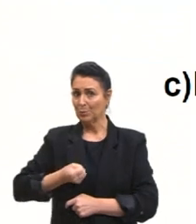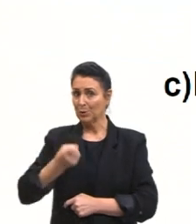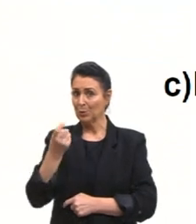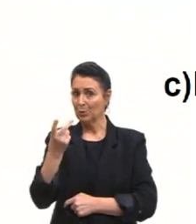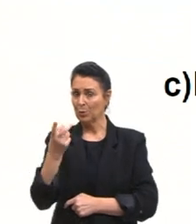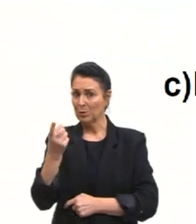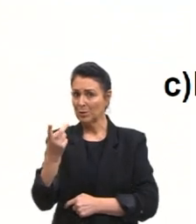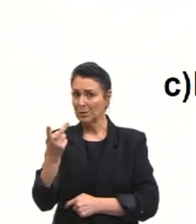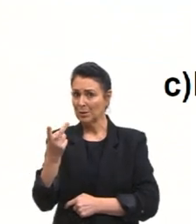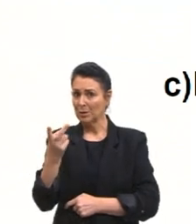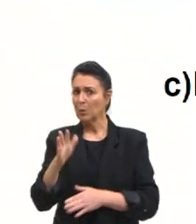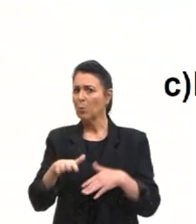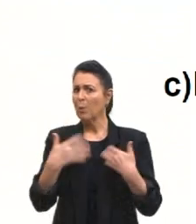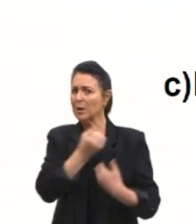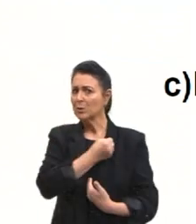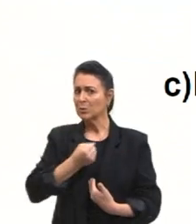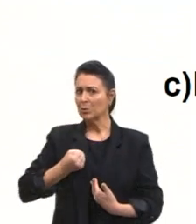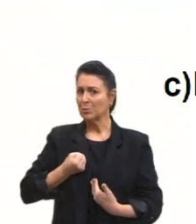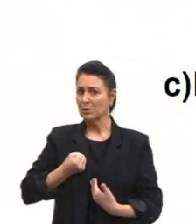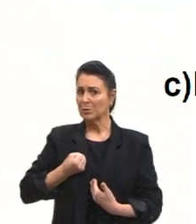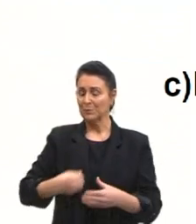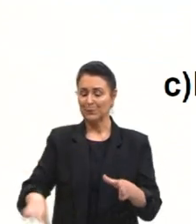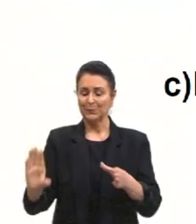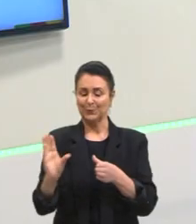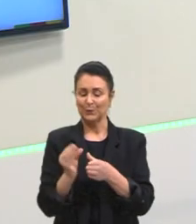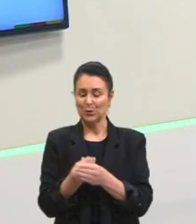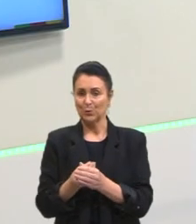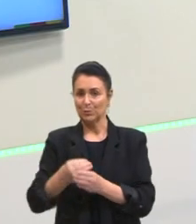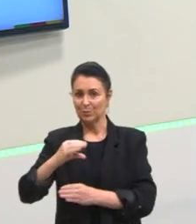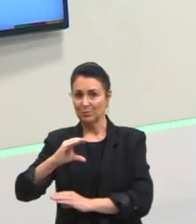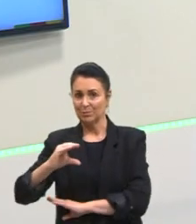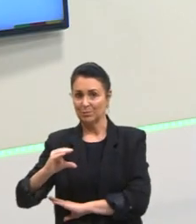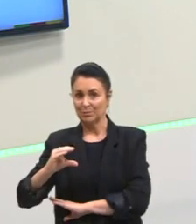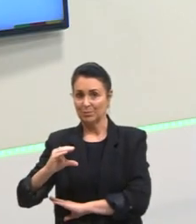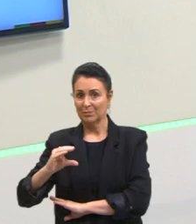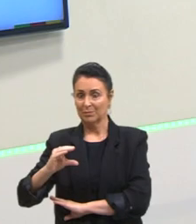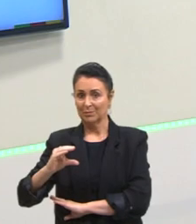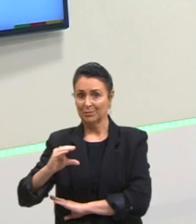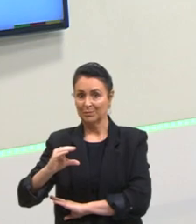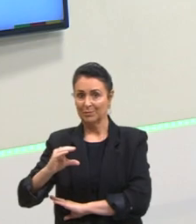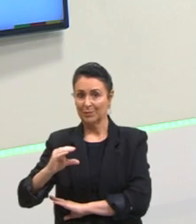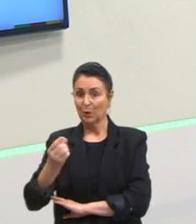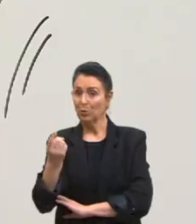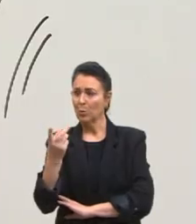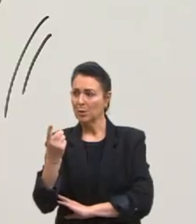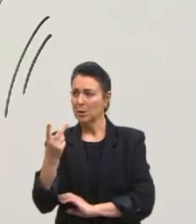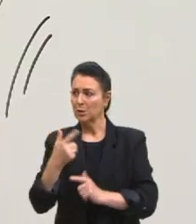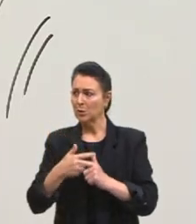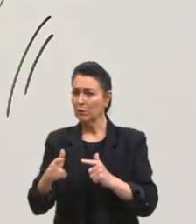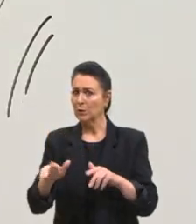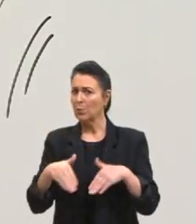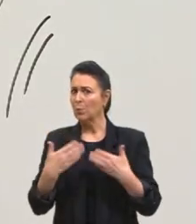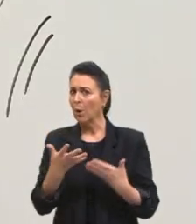aqui o conjunto C. Então, conjunto C e os divisores de 12 são